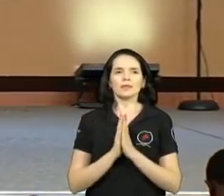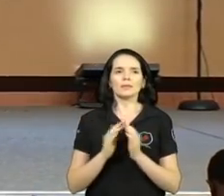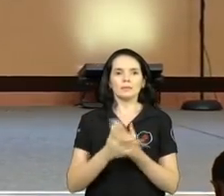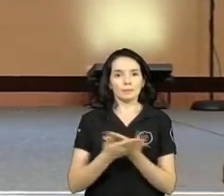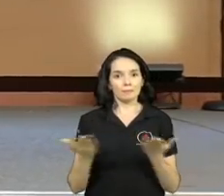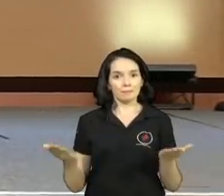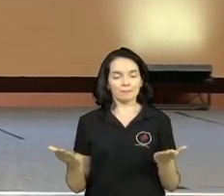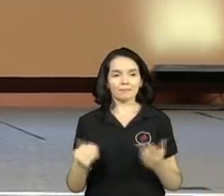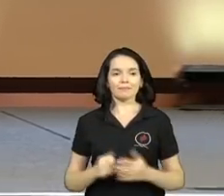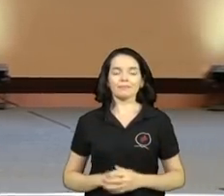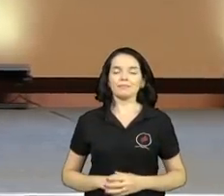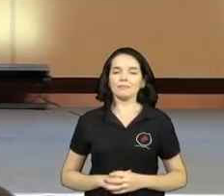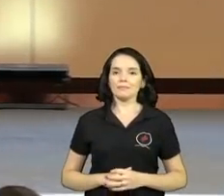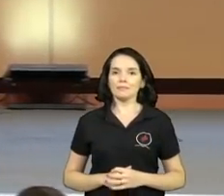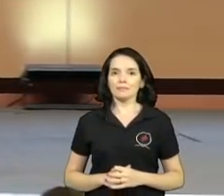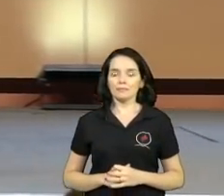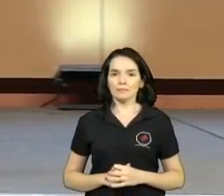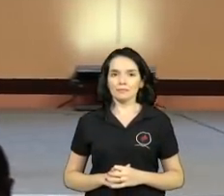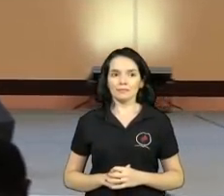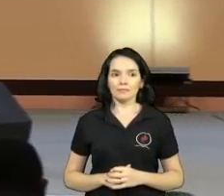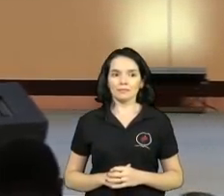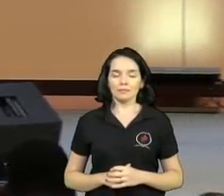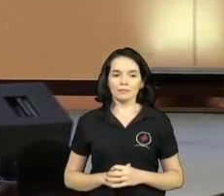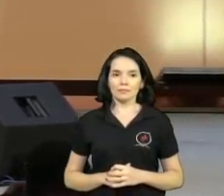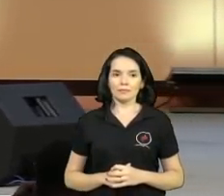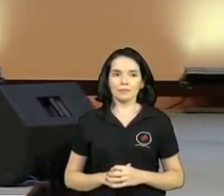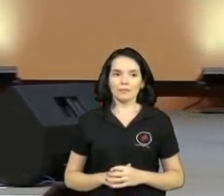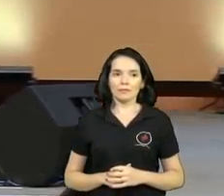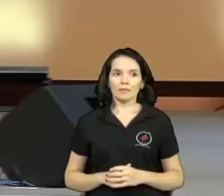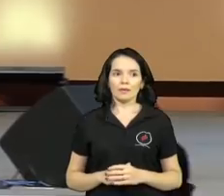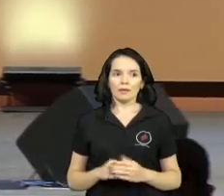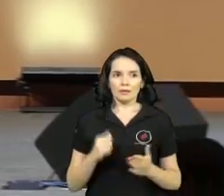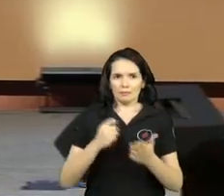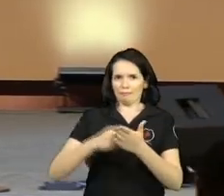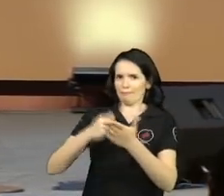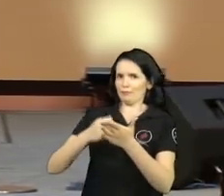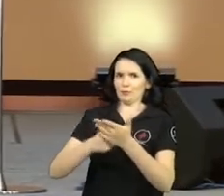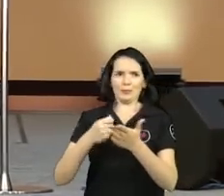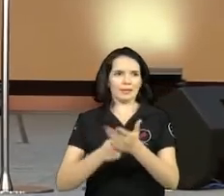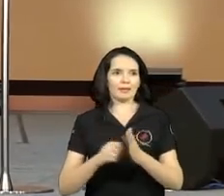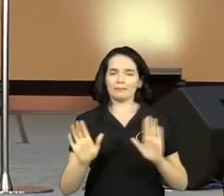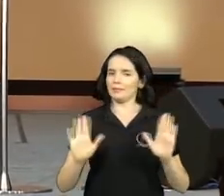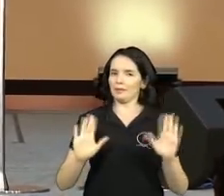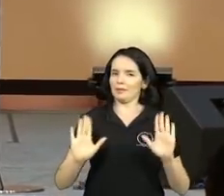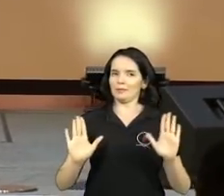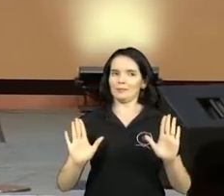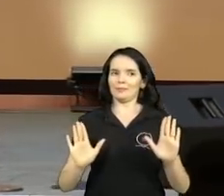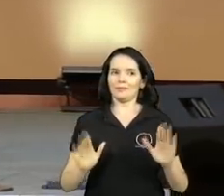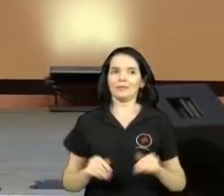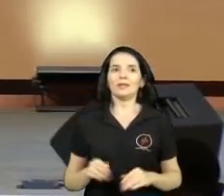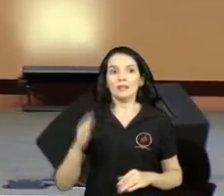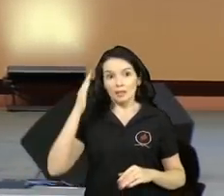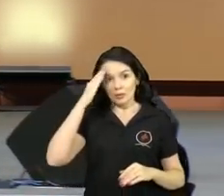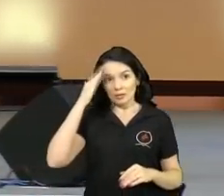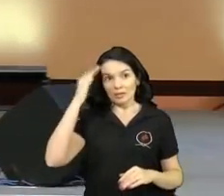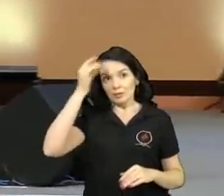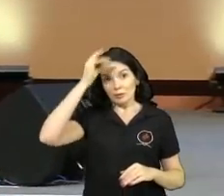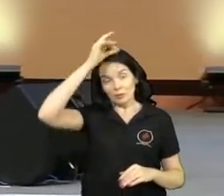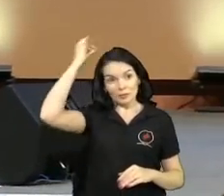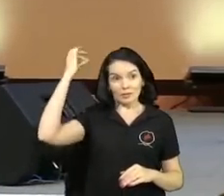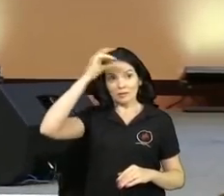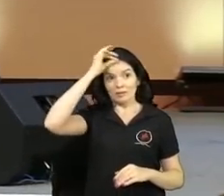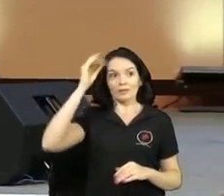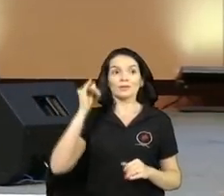gente. Aqui tem gente. Ninguém vai te pegar pelo braço, ninguém vai te puxar. Mas eu sei que o Espírito Santo falou com gente aqui e falou